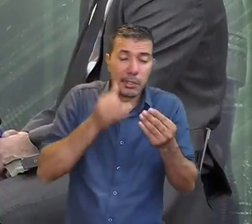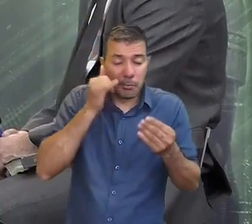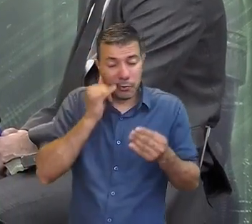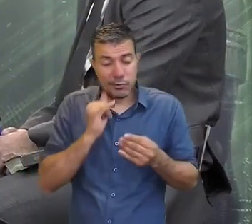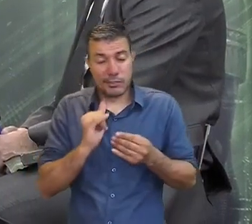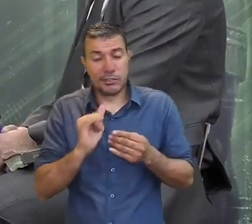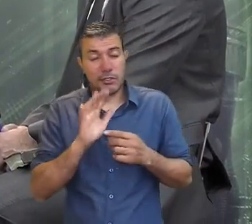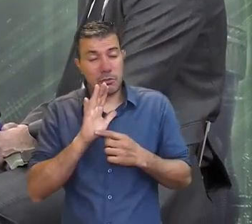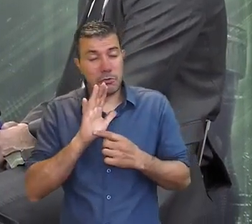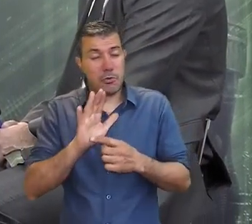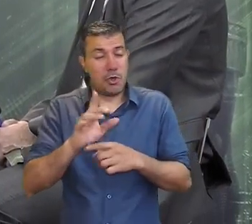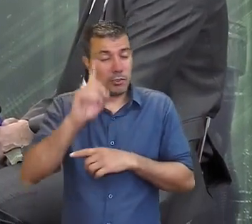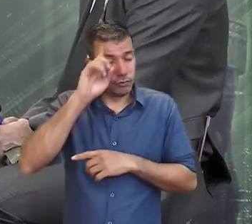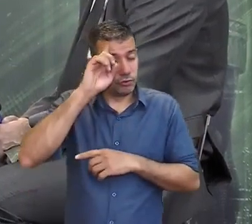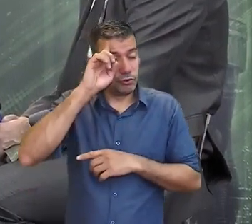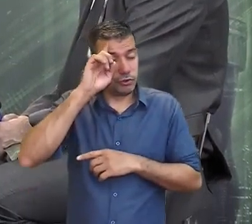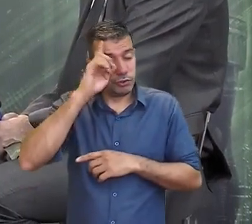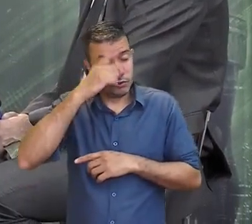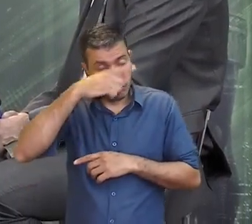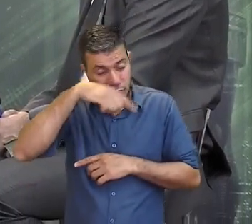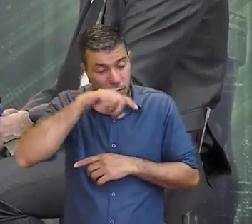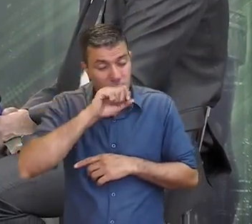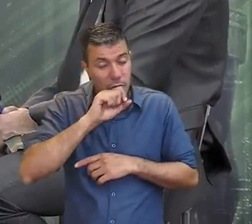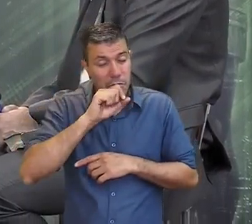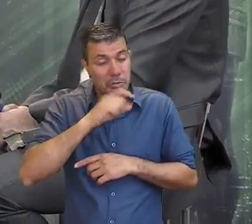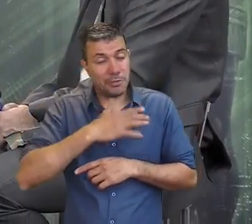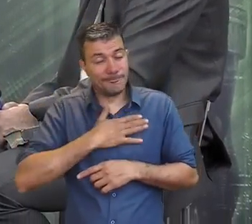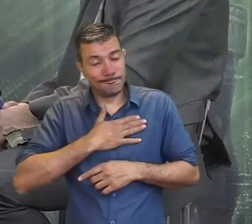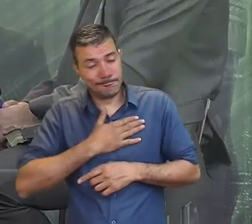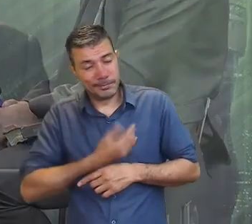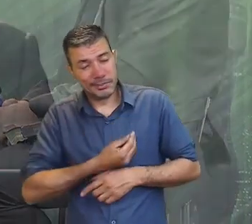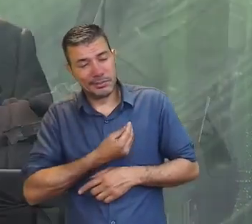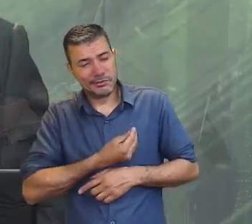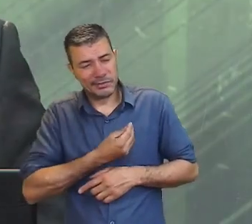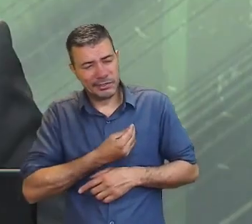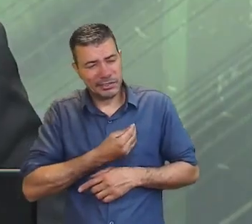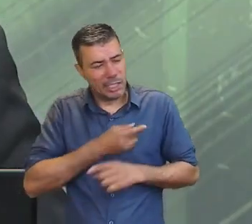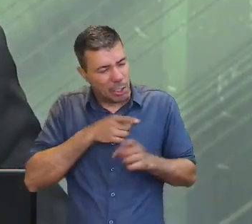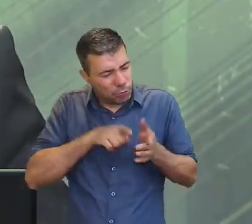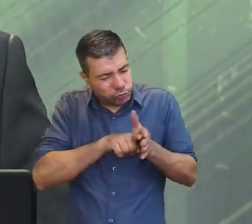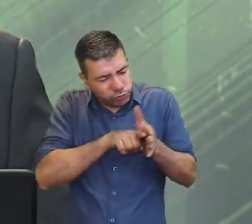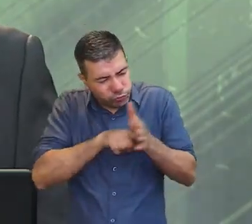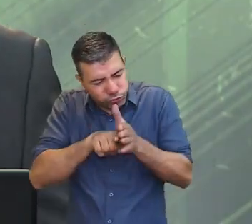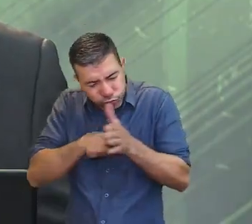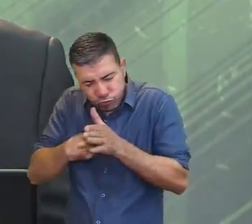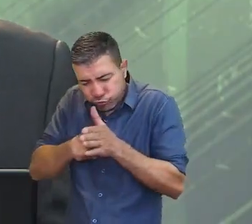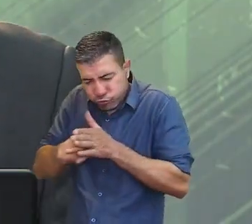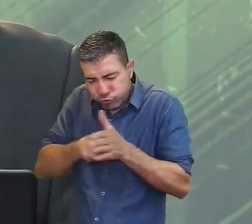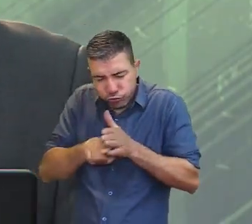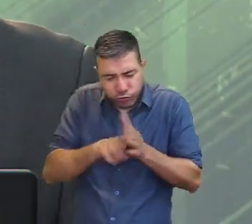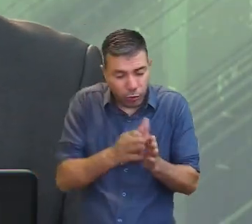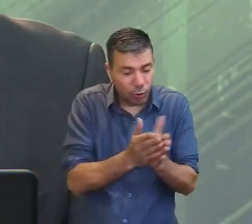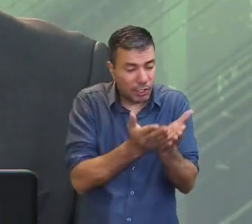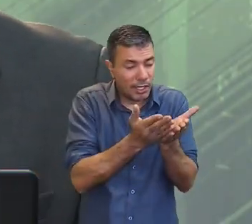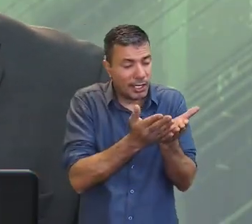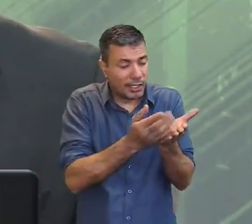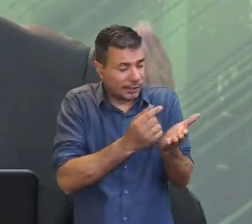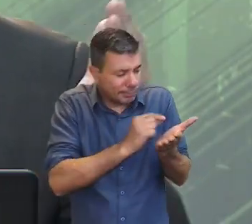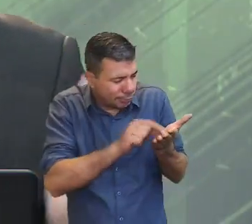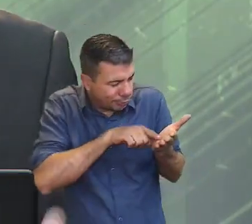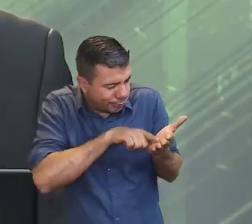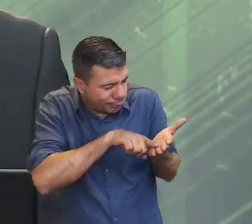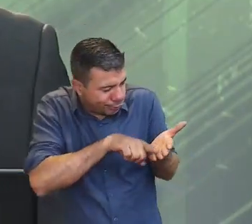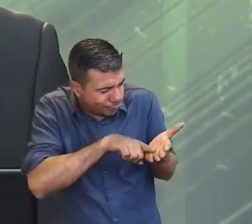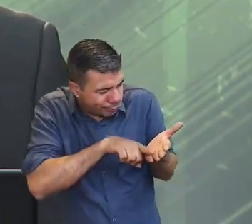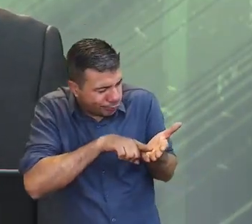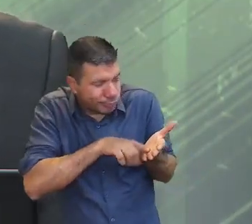que é traga para os nossos dias, nesse momento meu, o nome de cada uma dessas pessoas pode estar passando nos livros de Deus, mas que todos